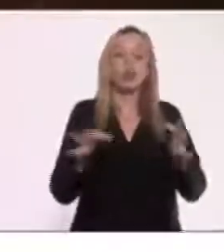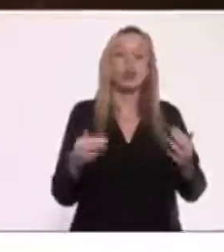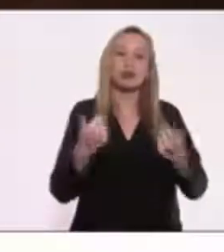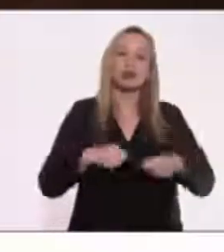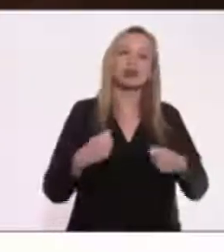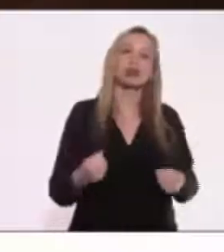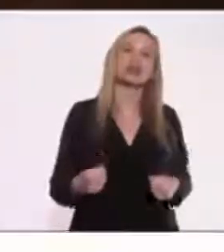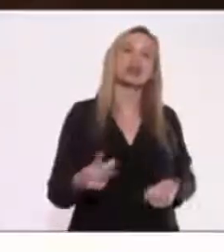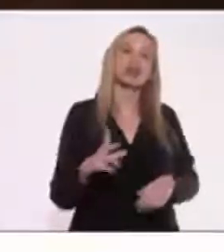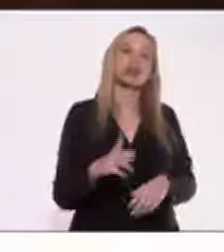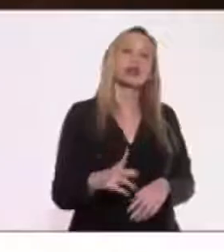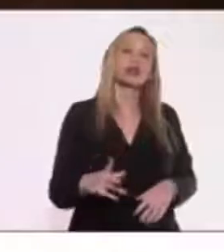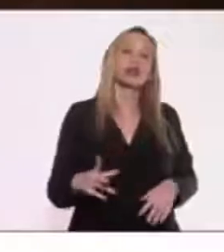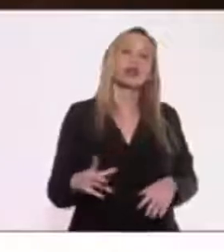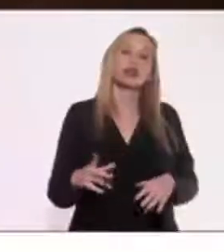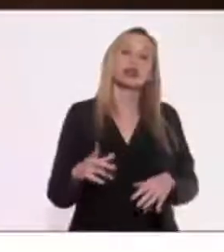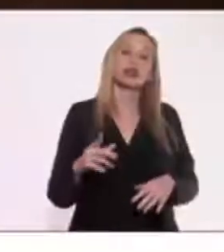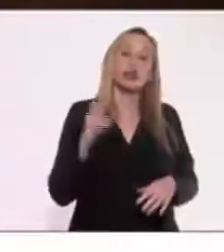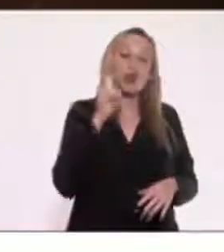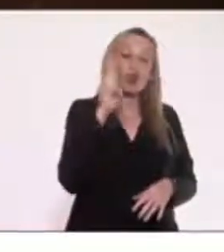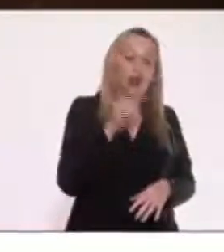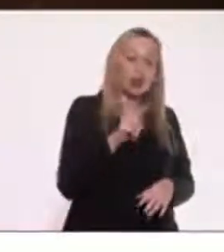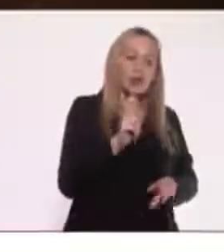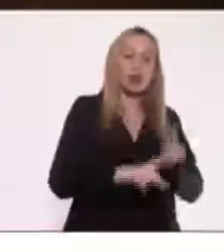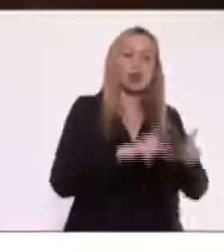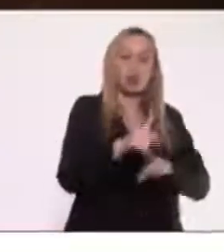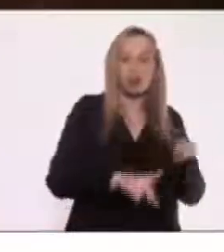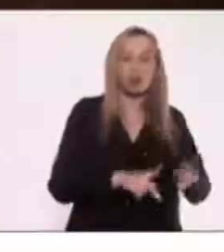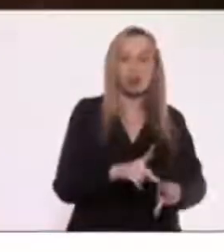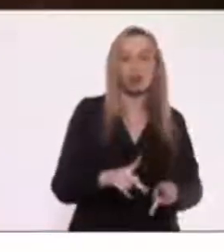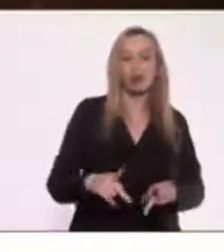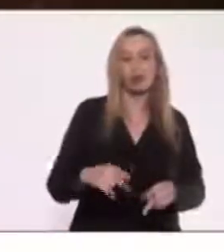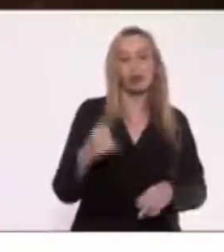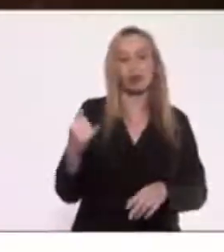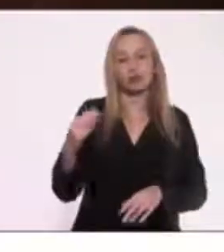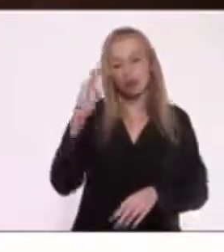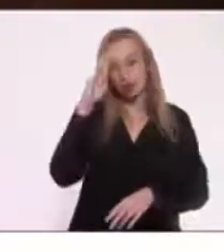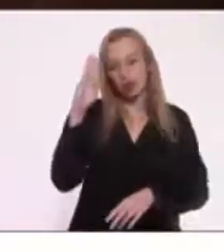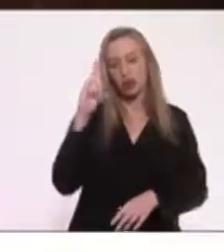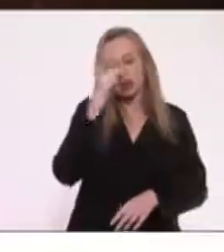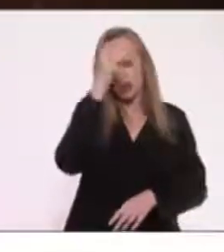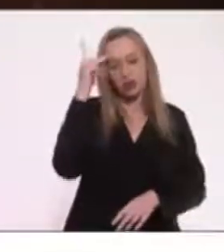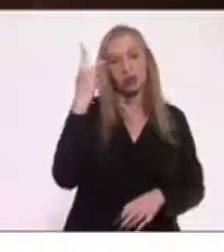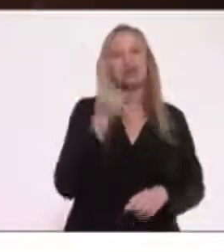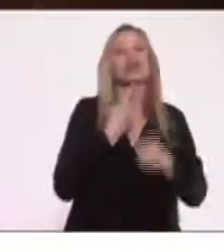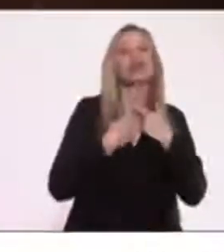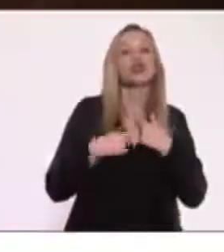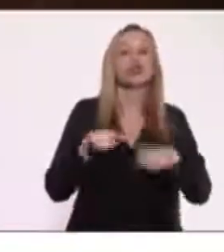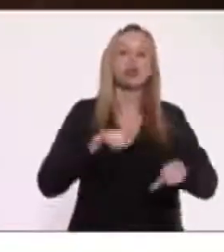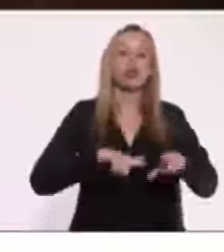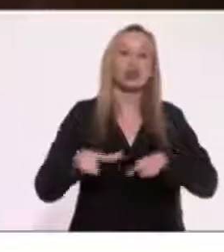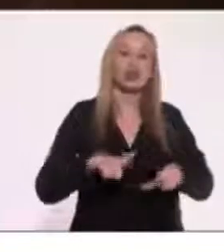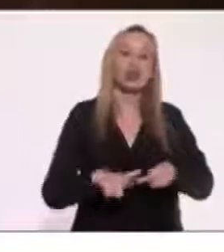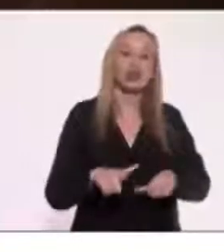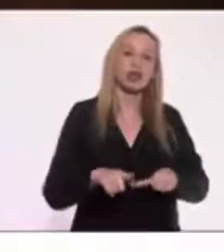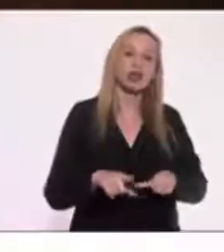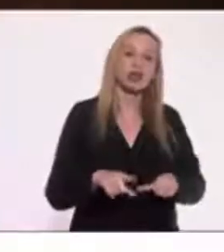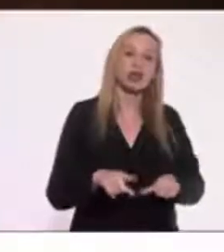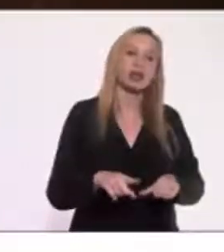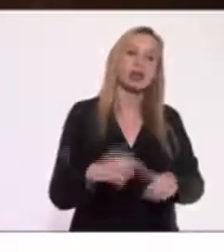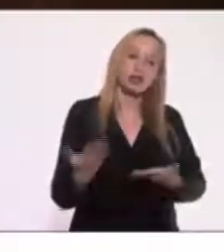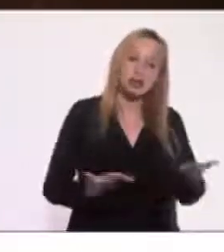em prol do Rio de Janeiro e daqueles que querem servir o Rio de Janeiro. Então, senhores, eu tenho